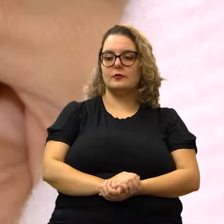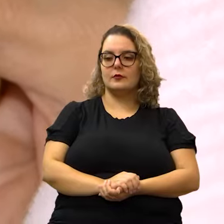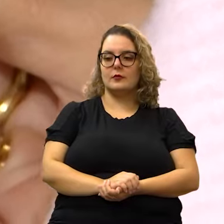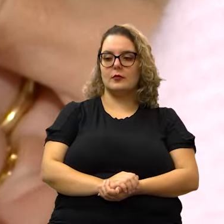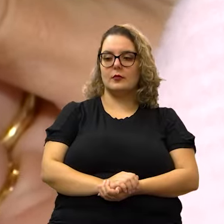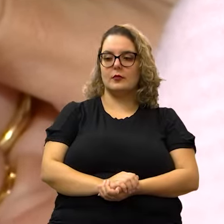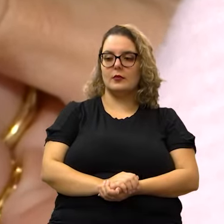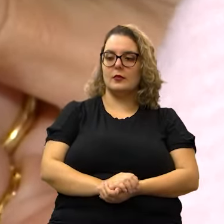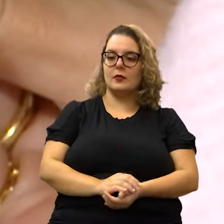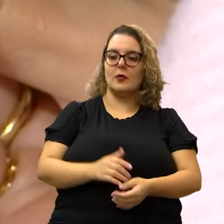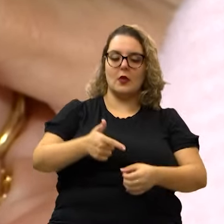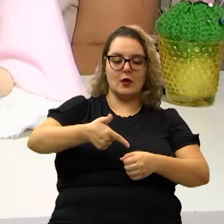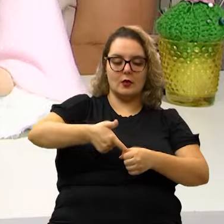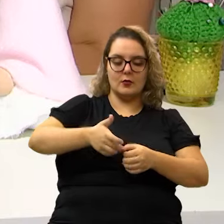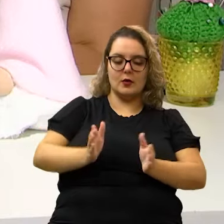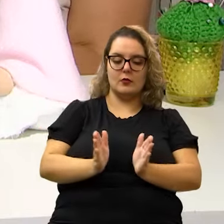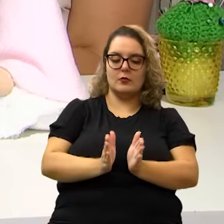aqui dentro.